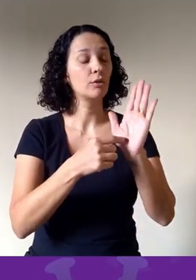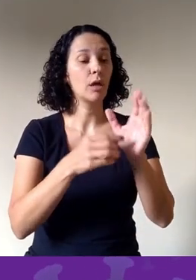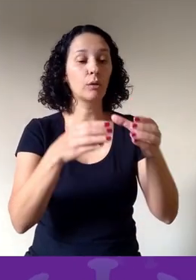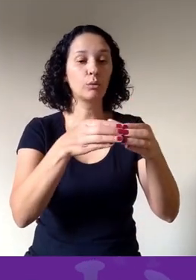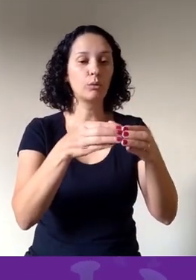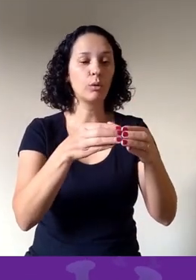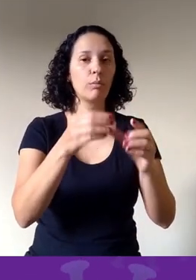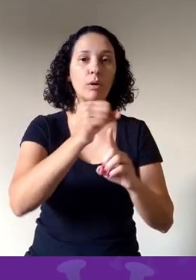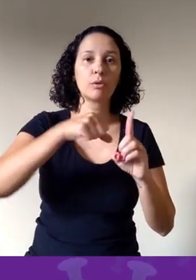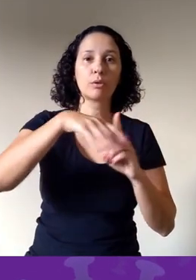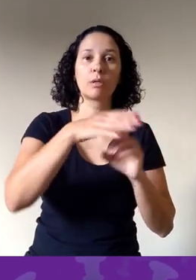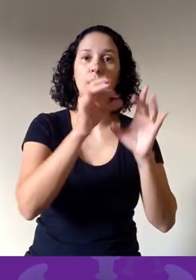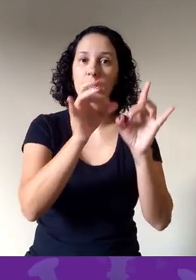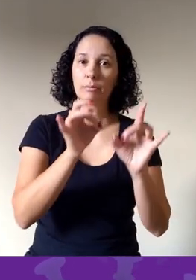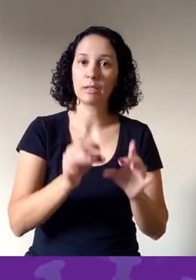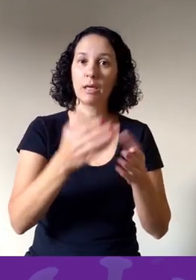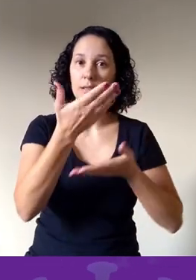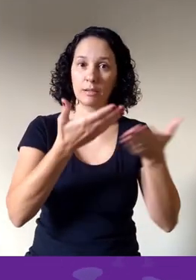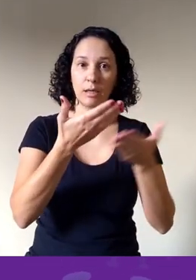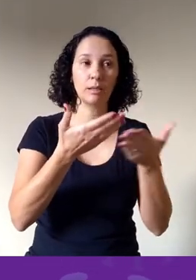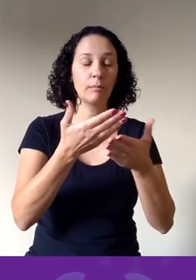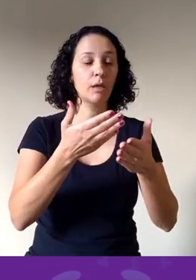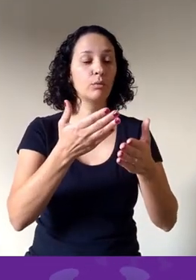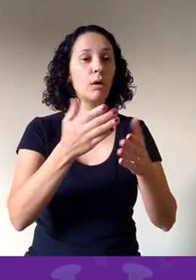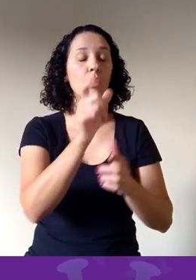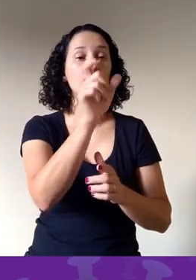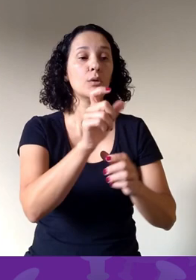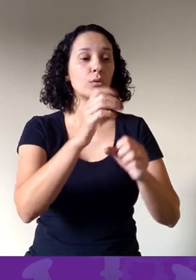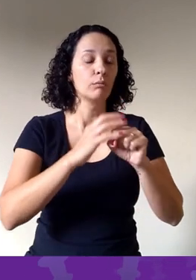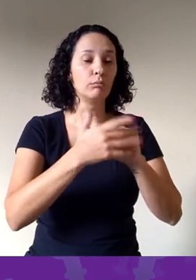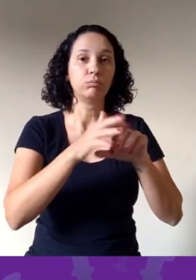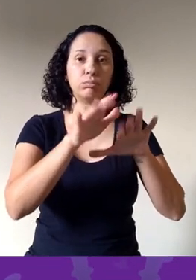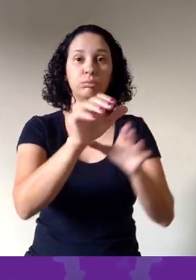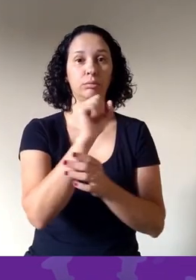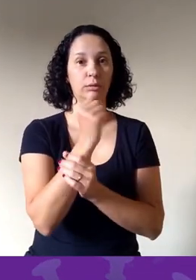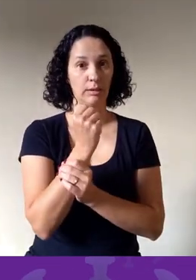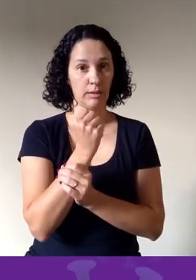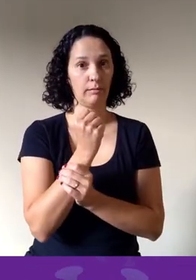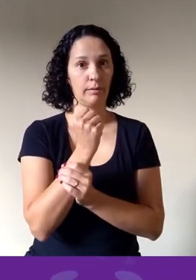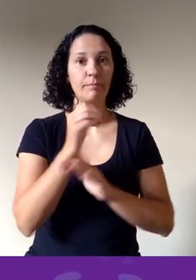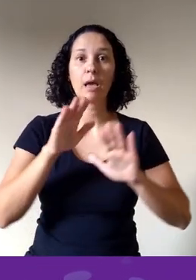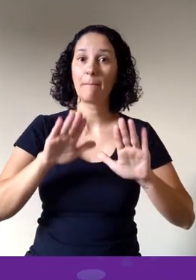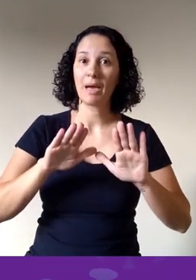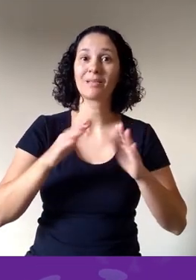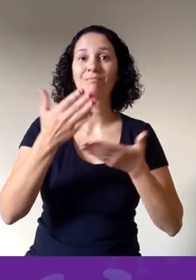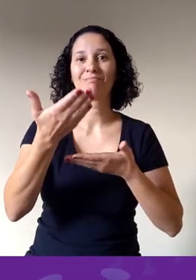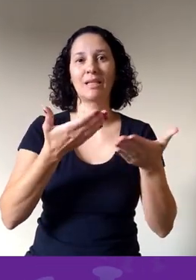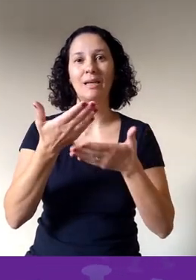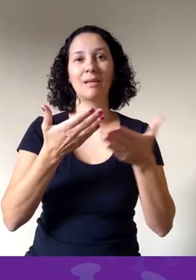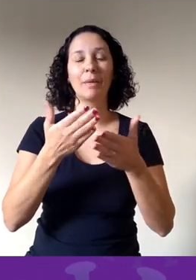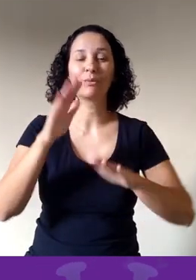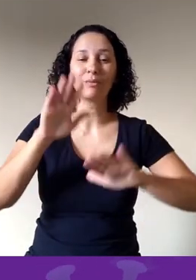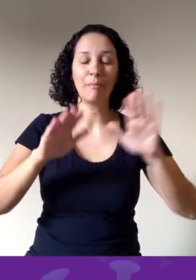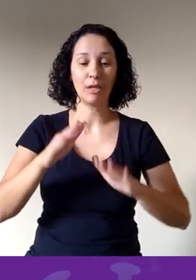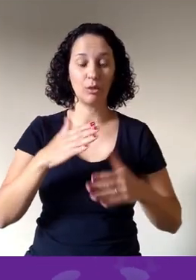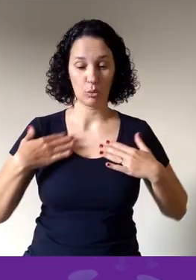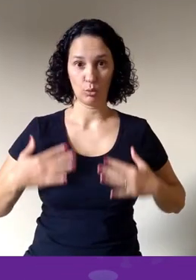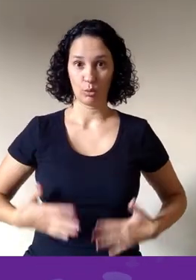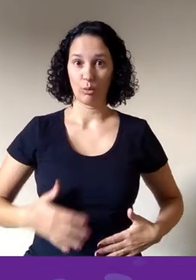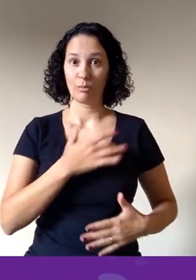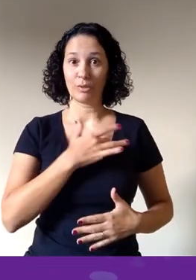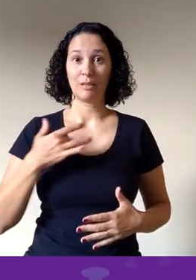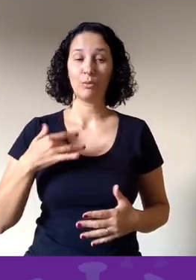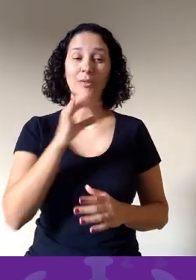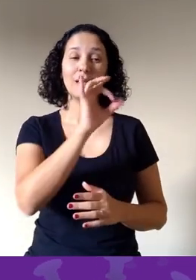aqui nem sempre o tratamento que foi feito em um vai ser exatamente o que vai ser feito no outro ou no